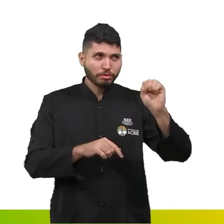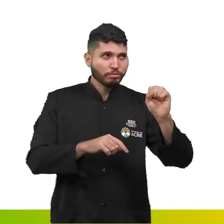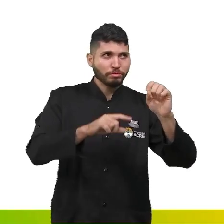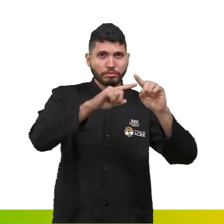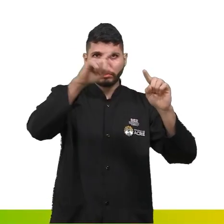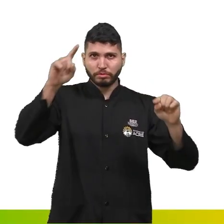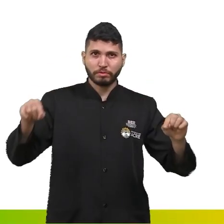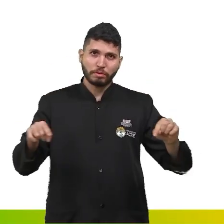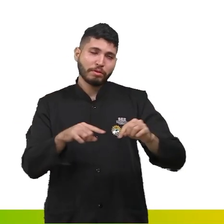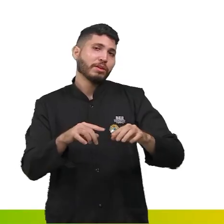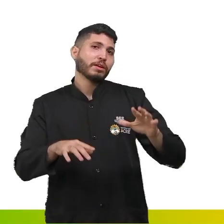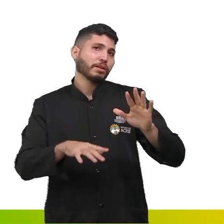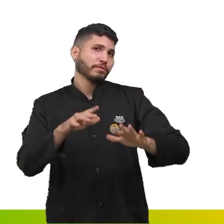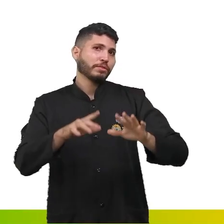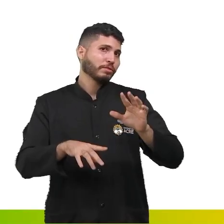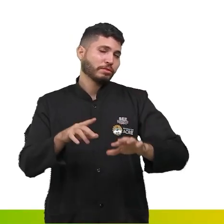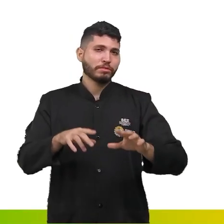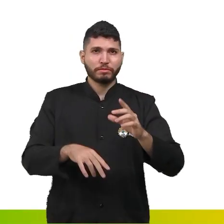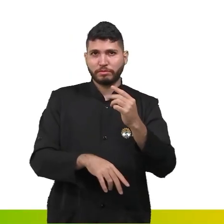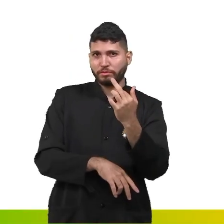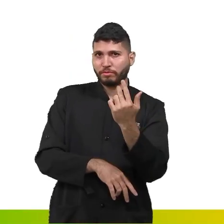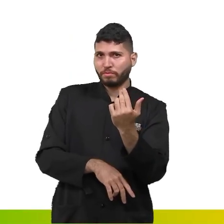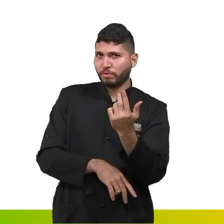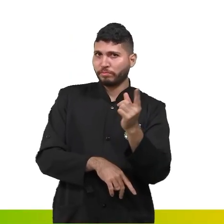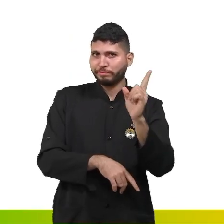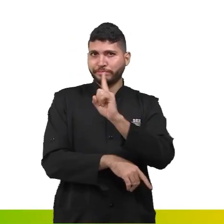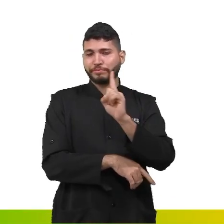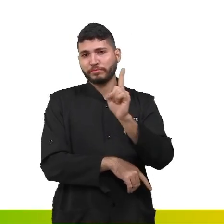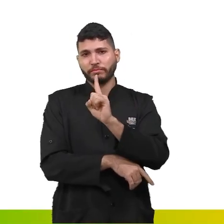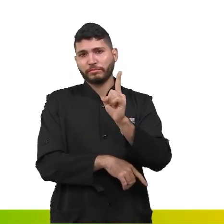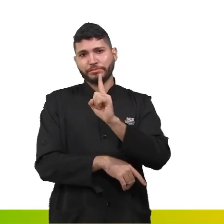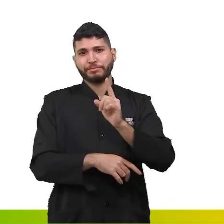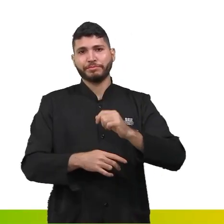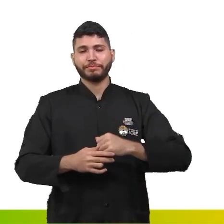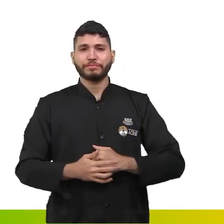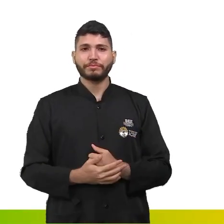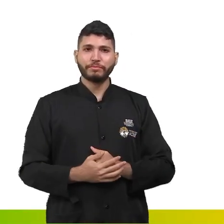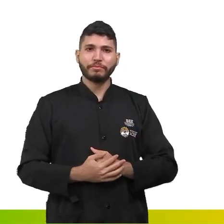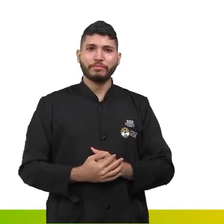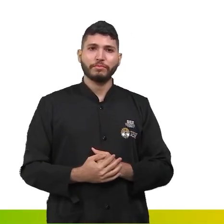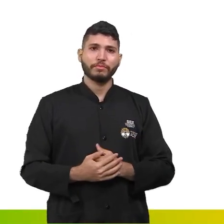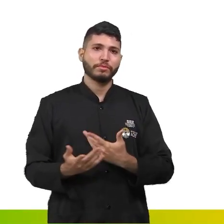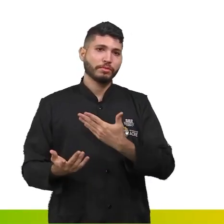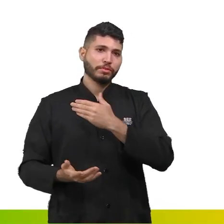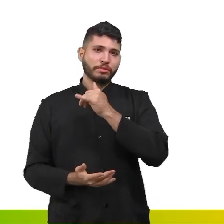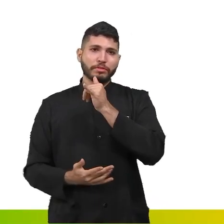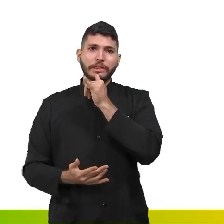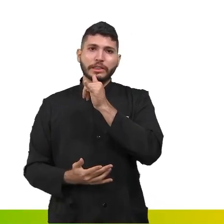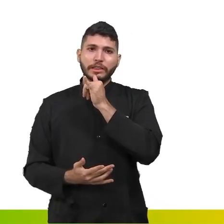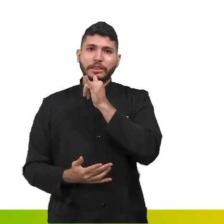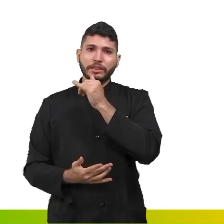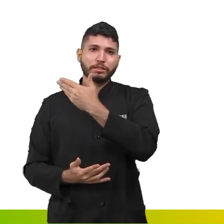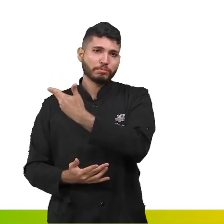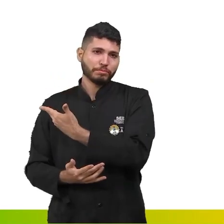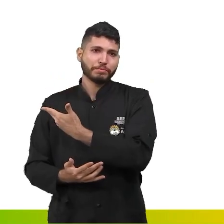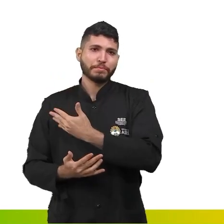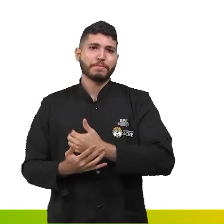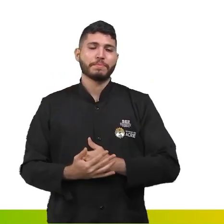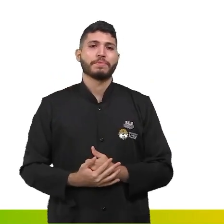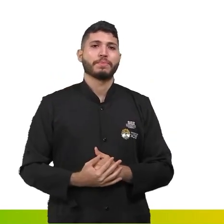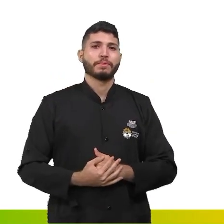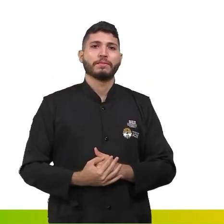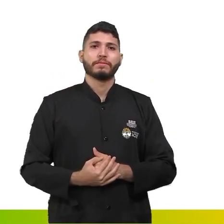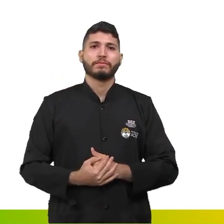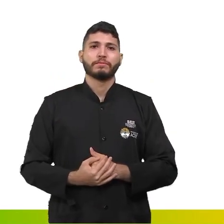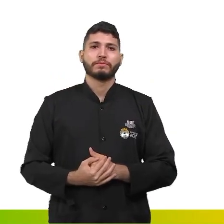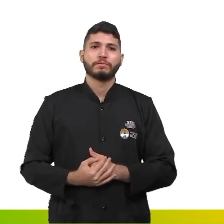triângulo retângulo bem pequenininho e fazer um triângulo retângulo bem maior,